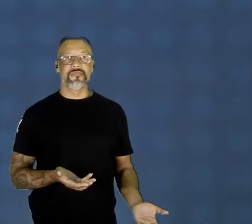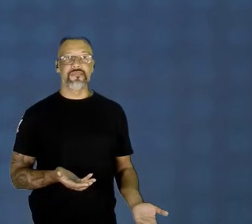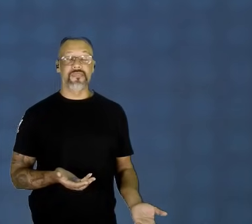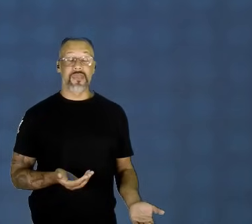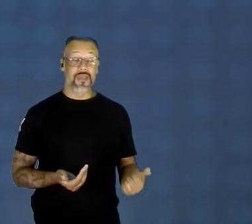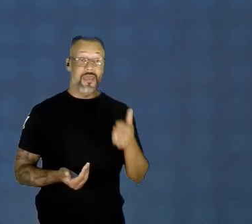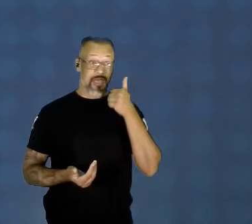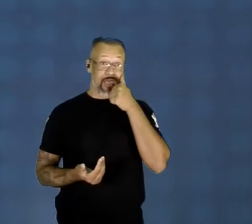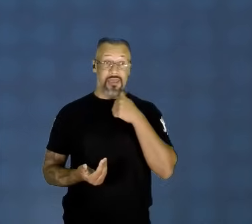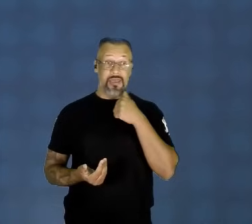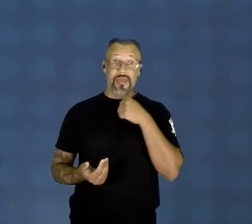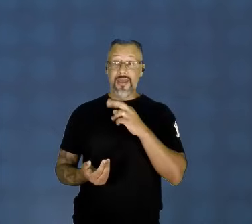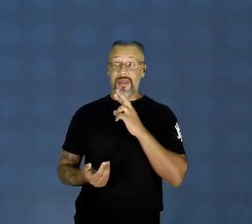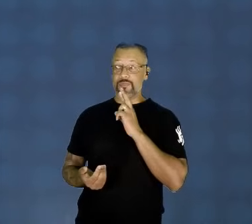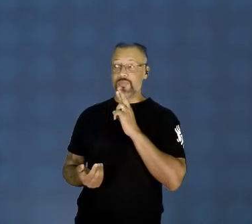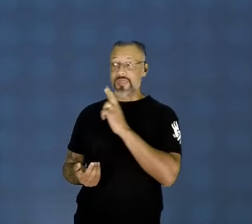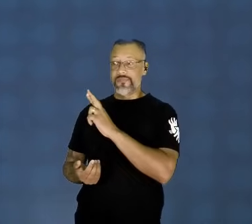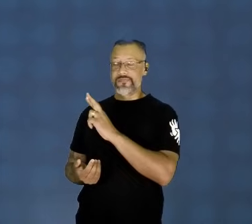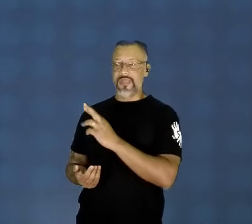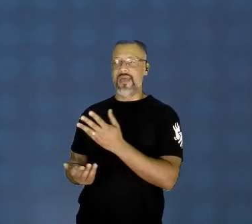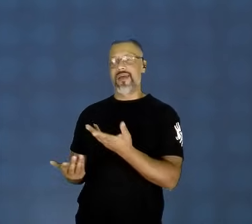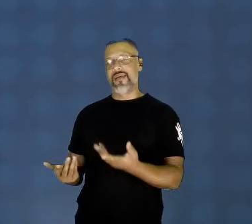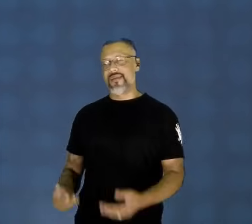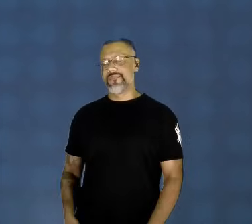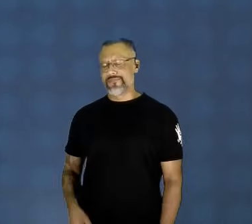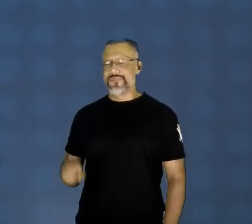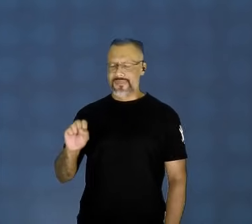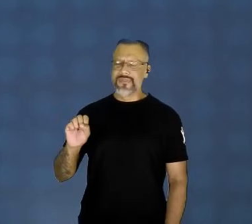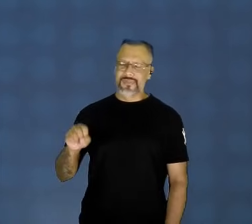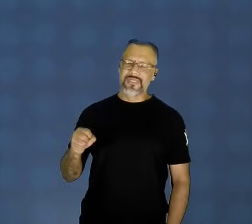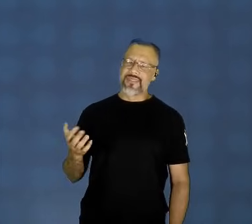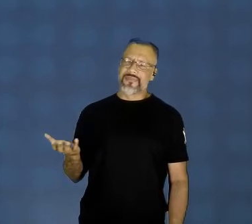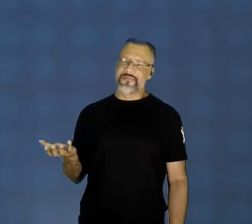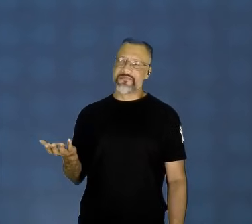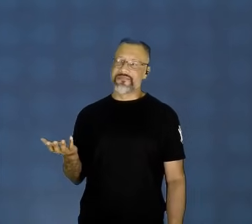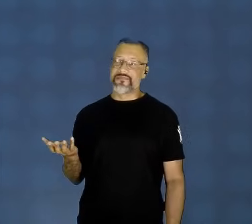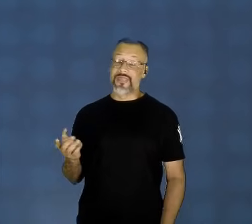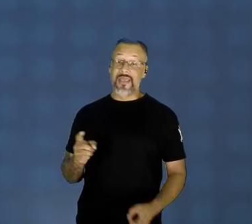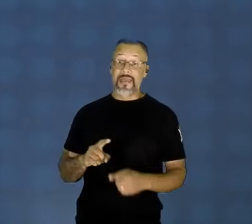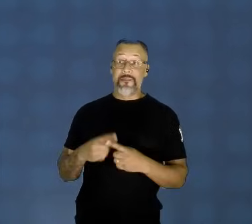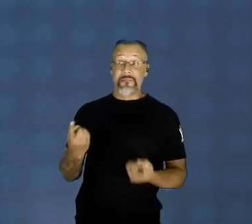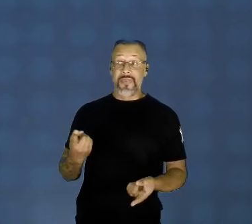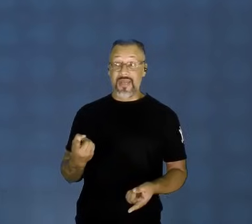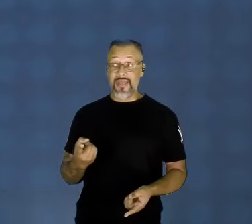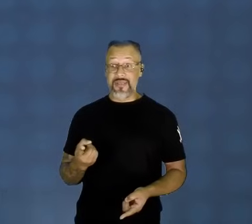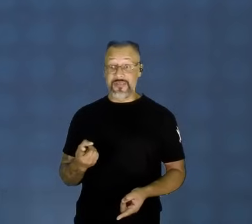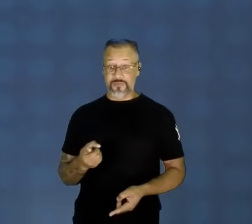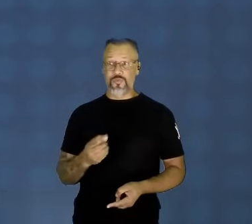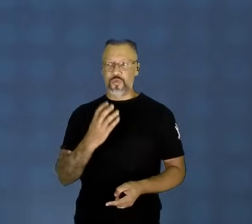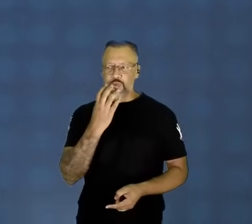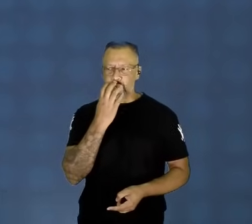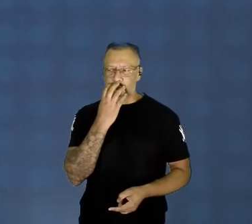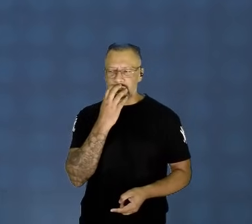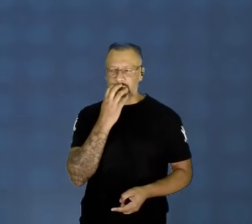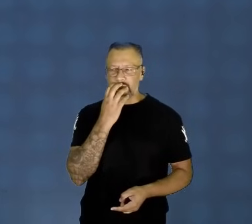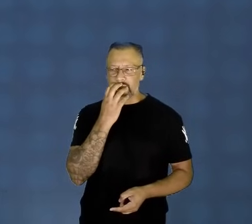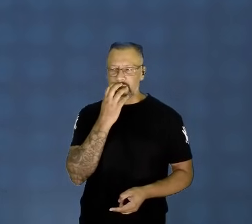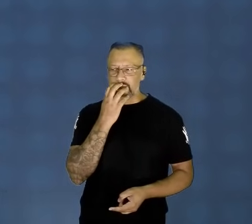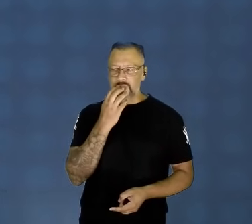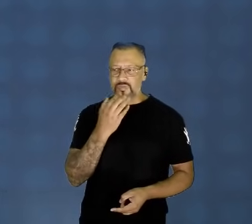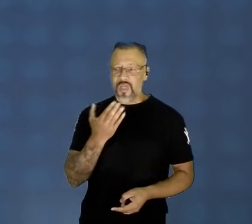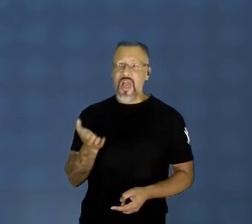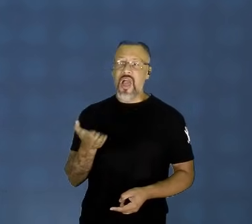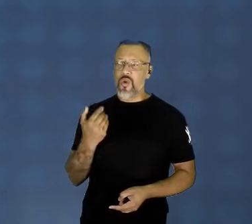Disse ela: porém, sim, Senhor, mas até os cachorrinhos comem